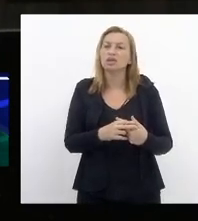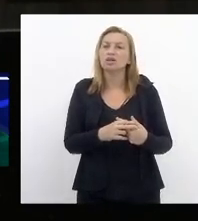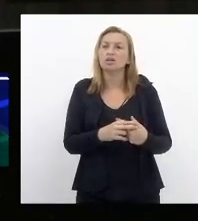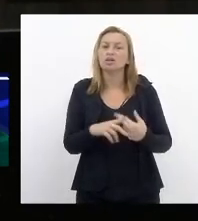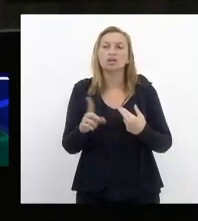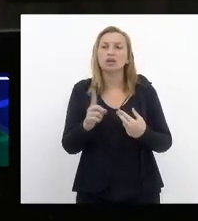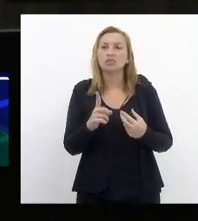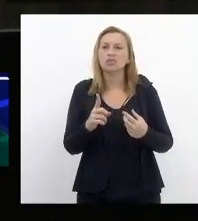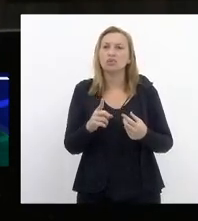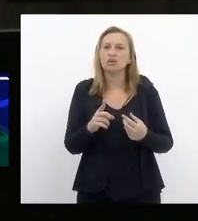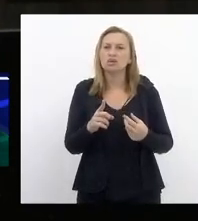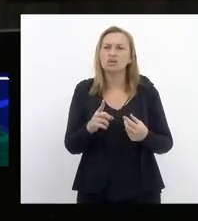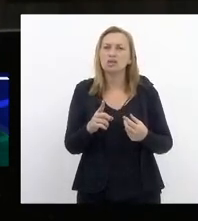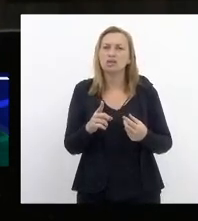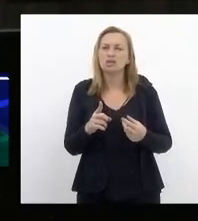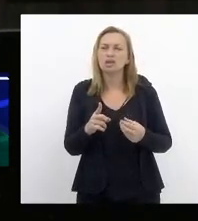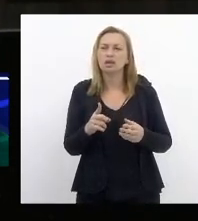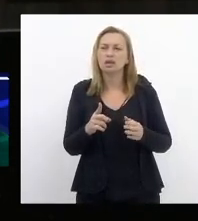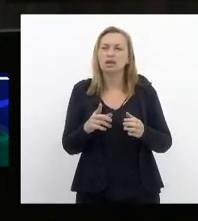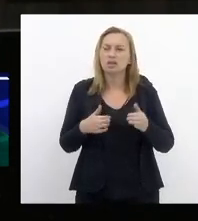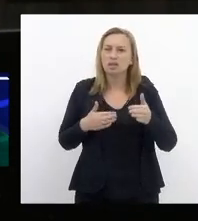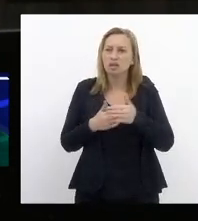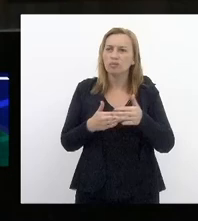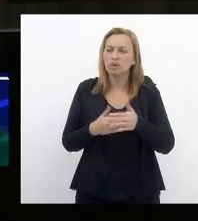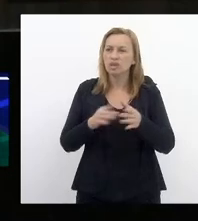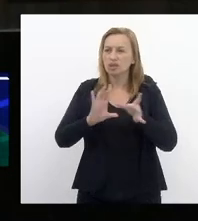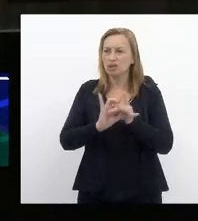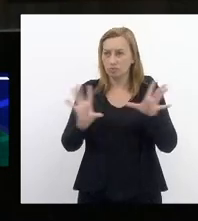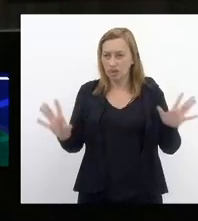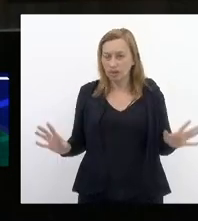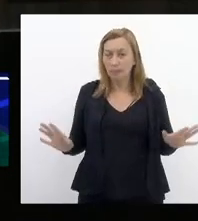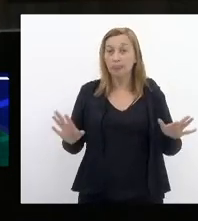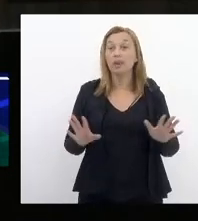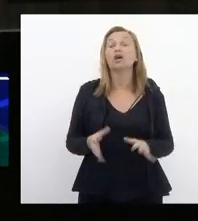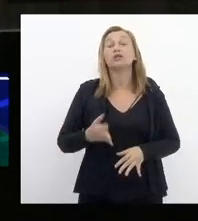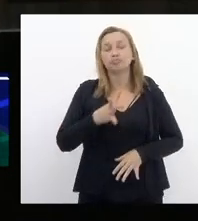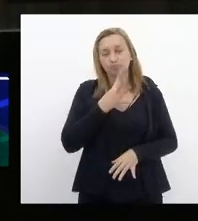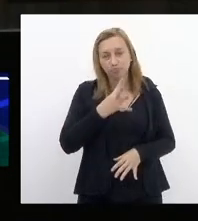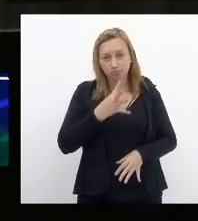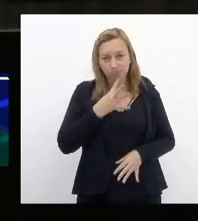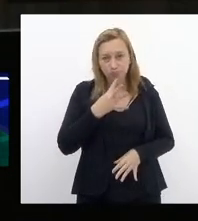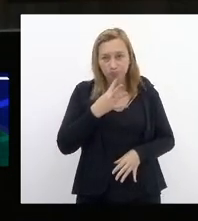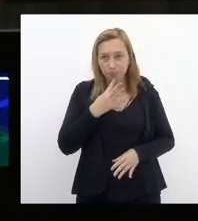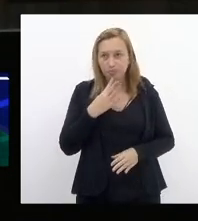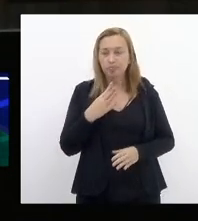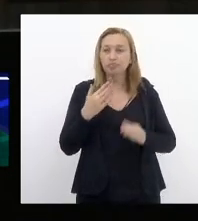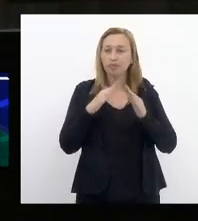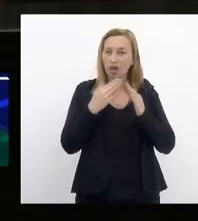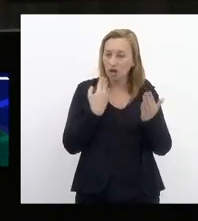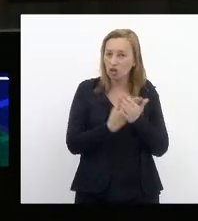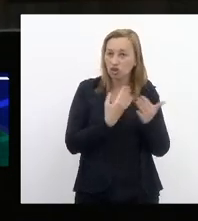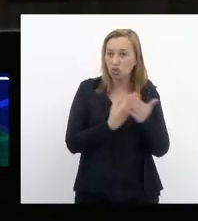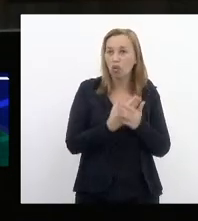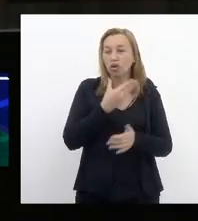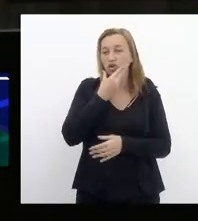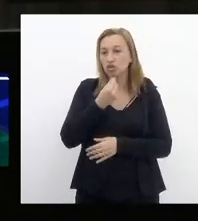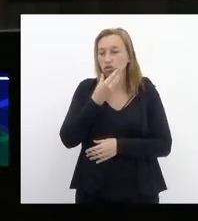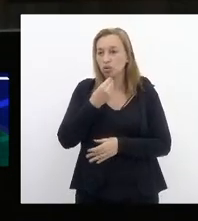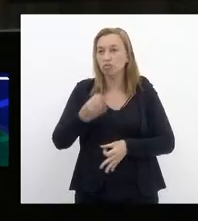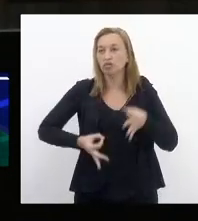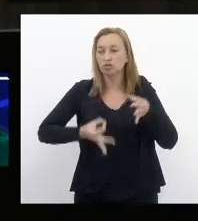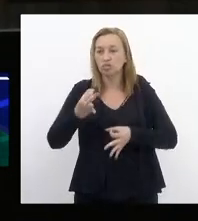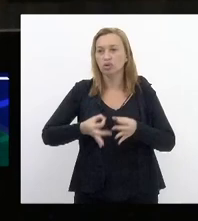pela decretação de uma medida restritiva de liberdade. Eu conheço a Escola de Homens do Tribunal de